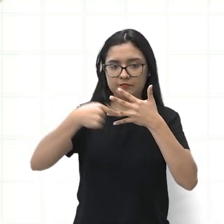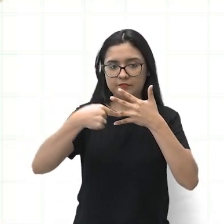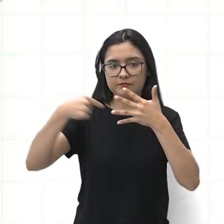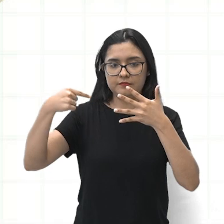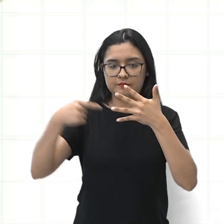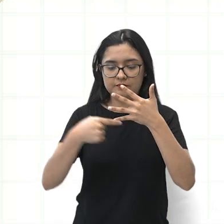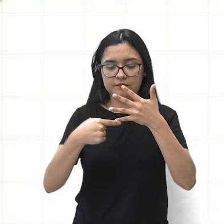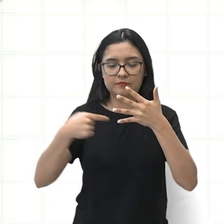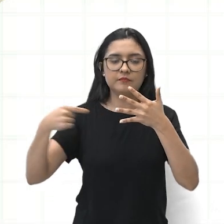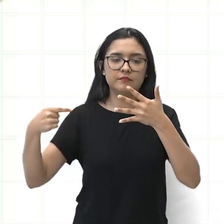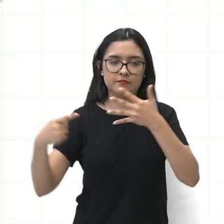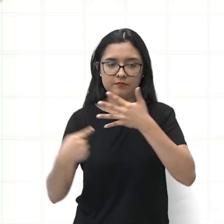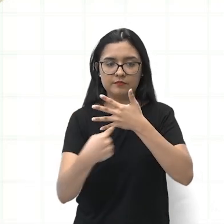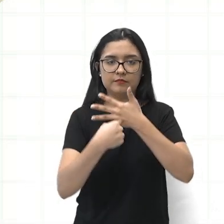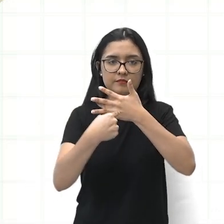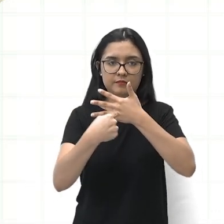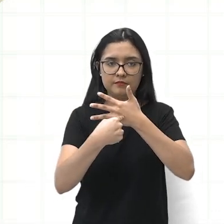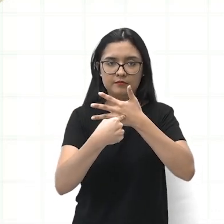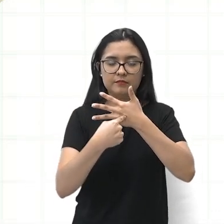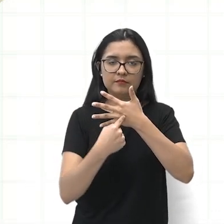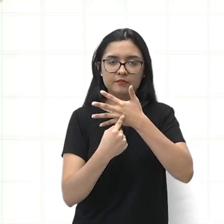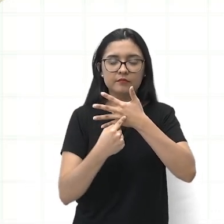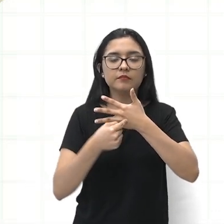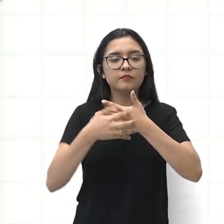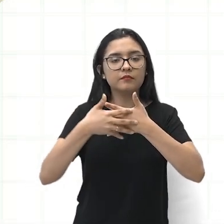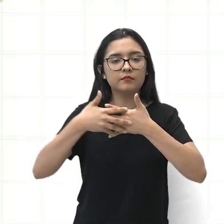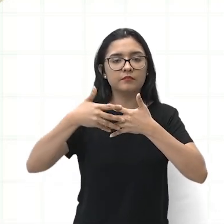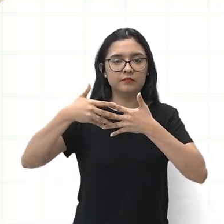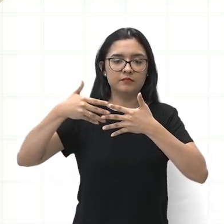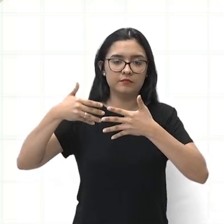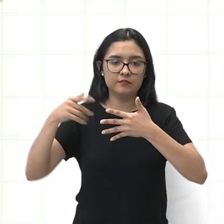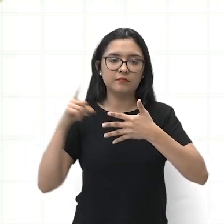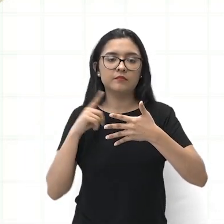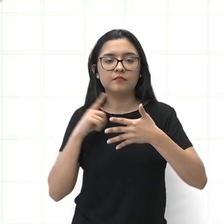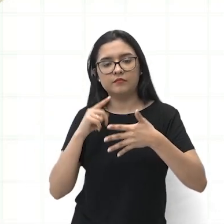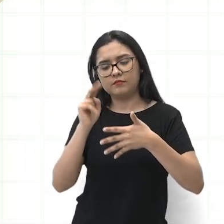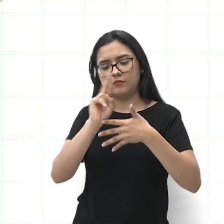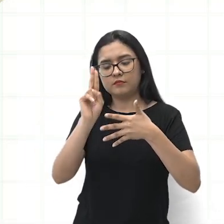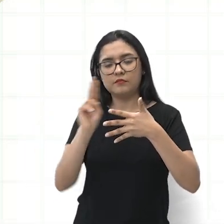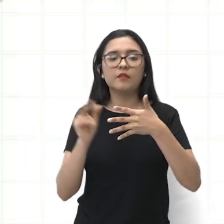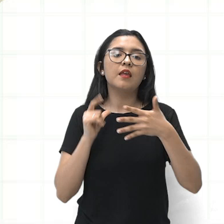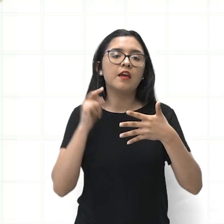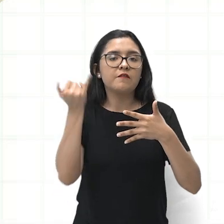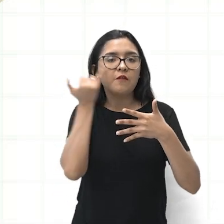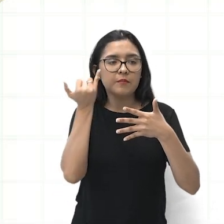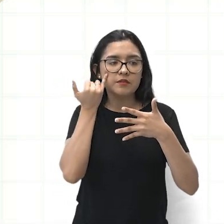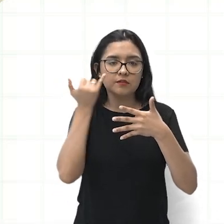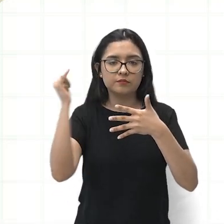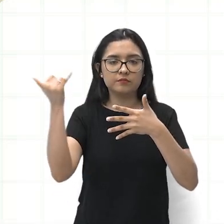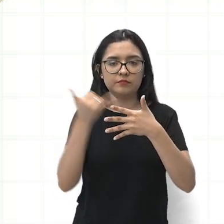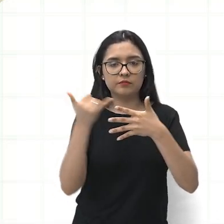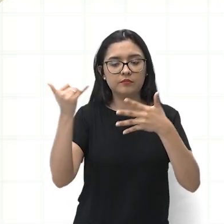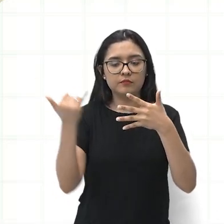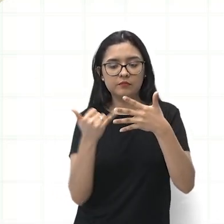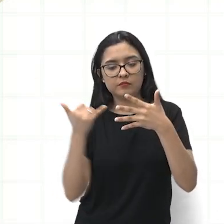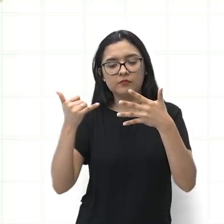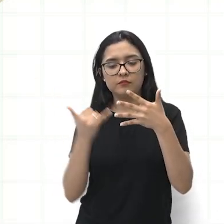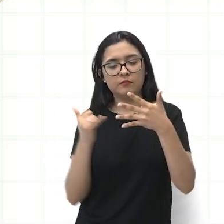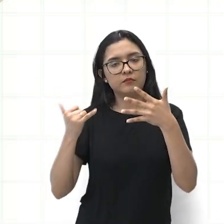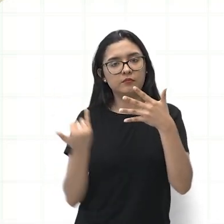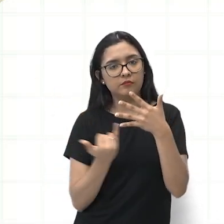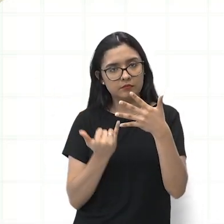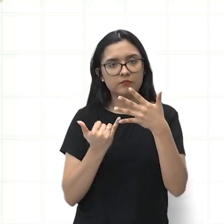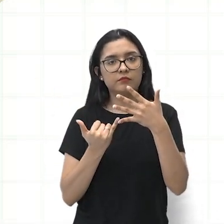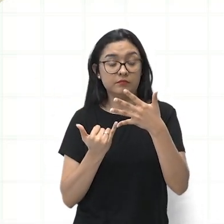ramificações que partem do corpo celular. São os prolongamentos que recebem informações dos outros neurônios. Sim,